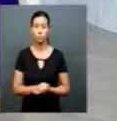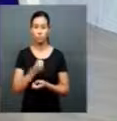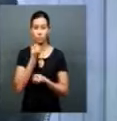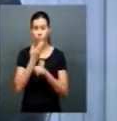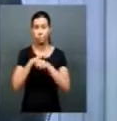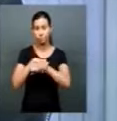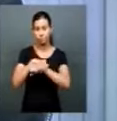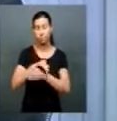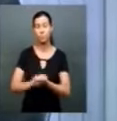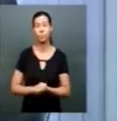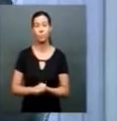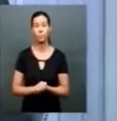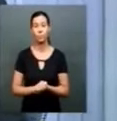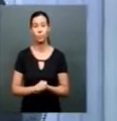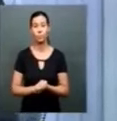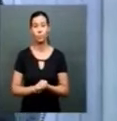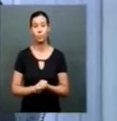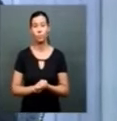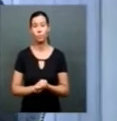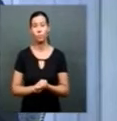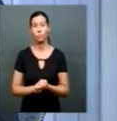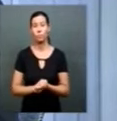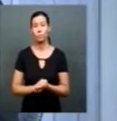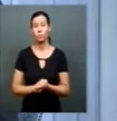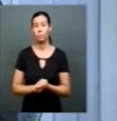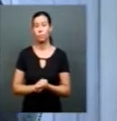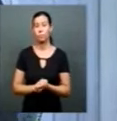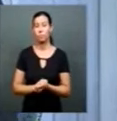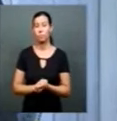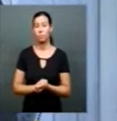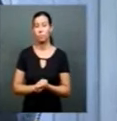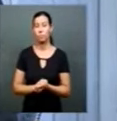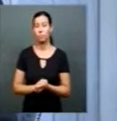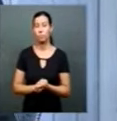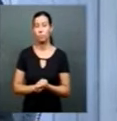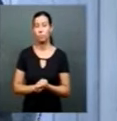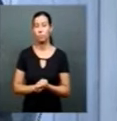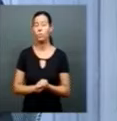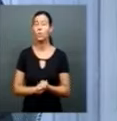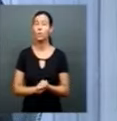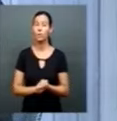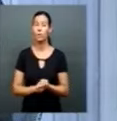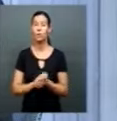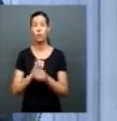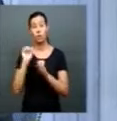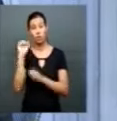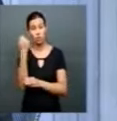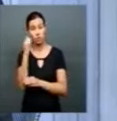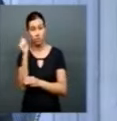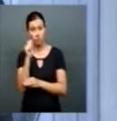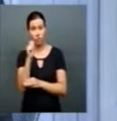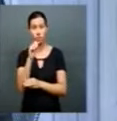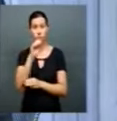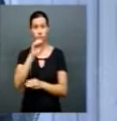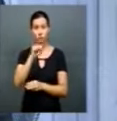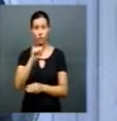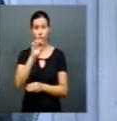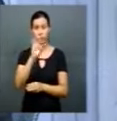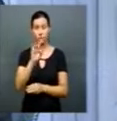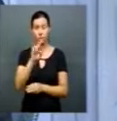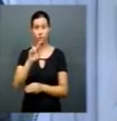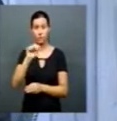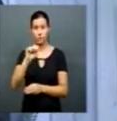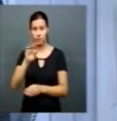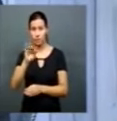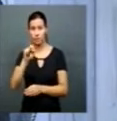Boa noite. Segundo a Associação Brasileira de Startups, o país possui mais de 4 mil instituições